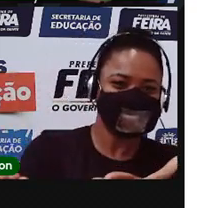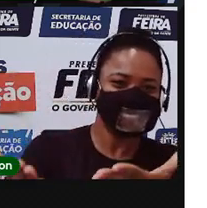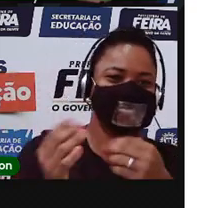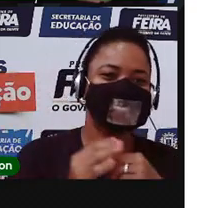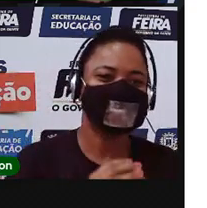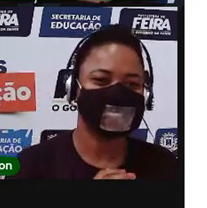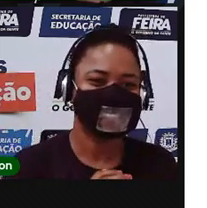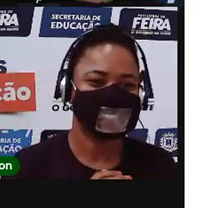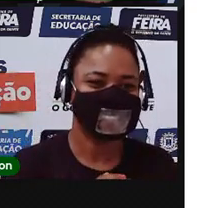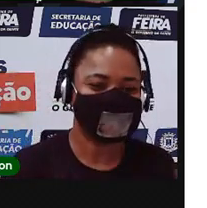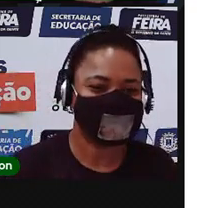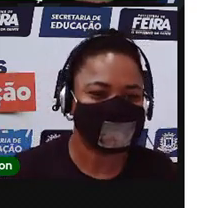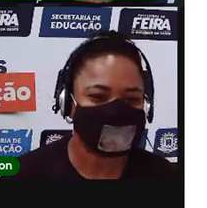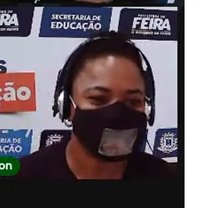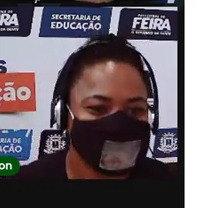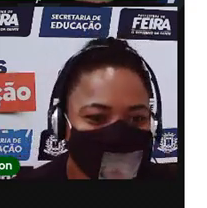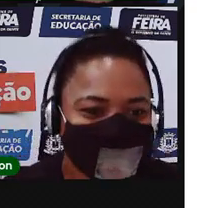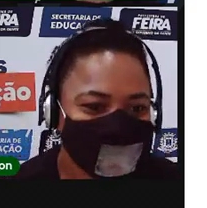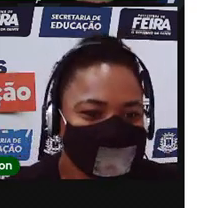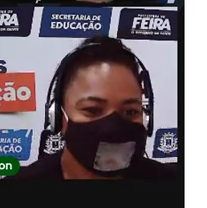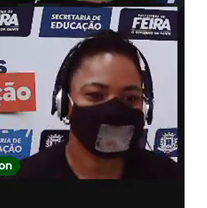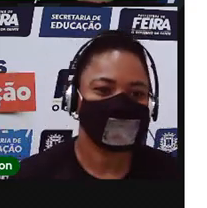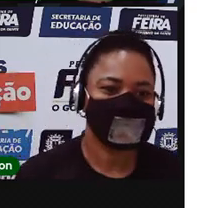Chega para cá, Marília!